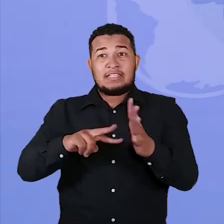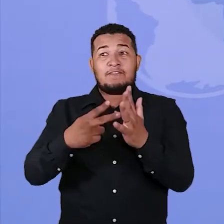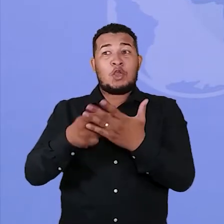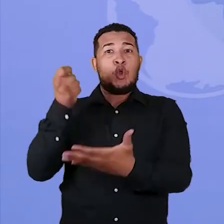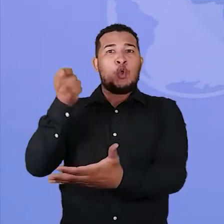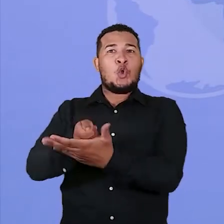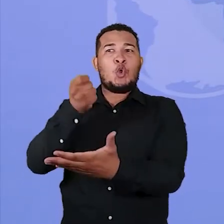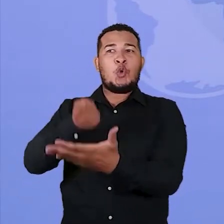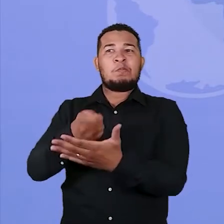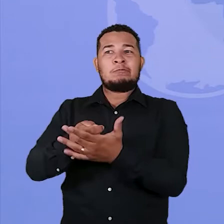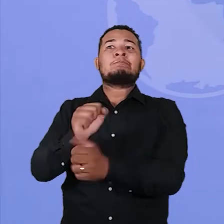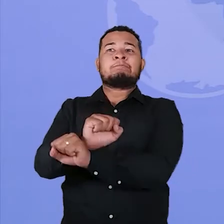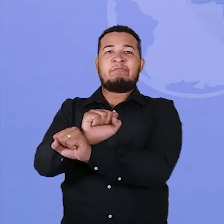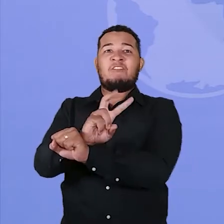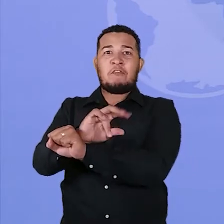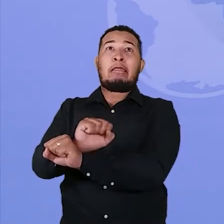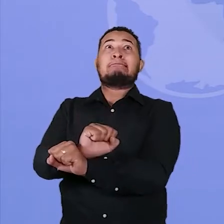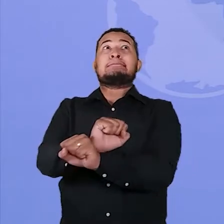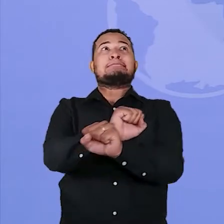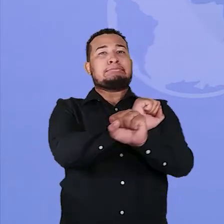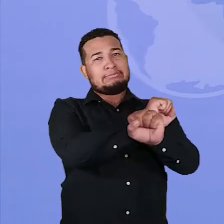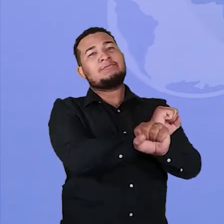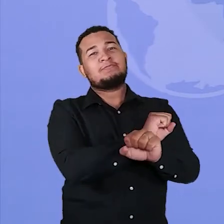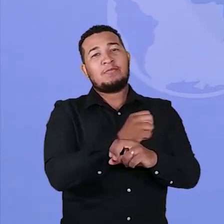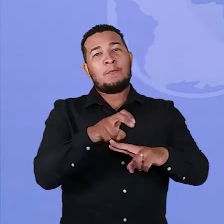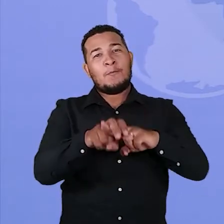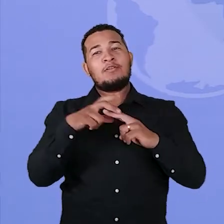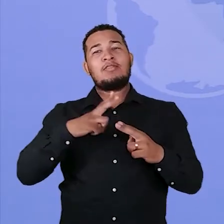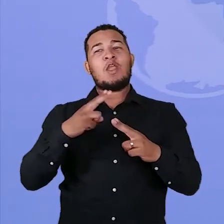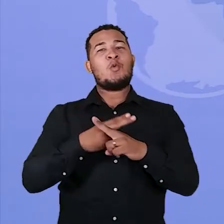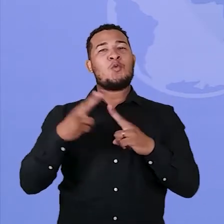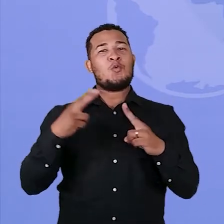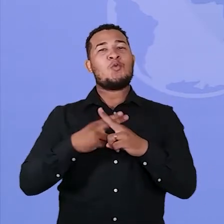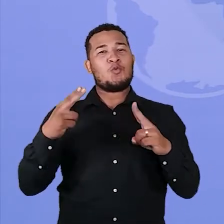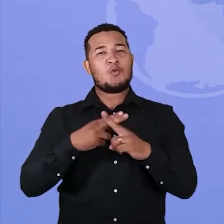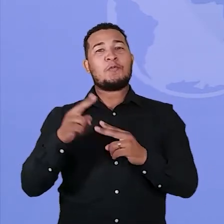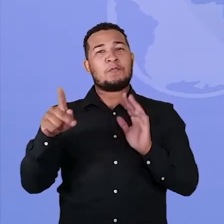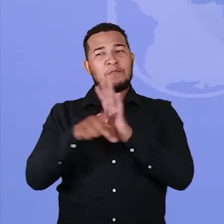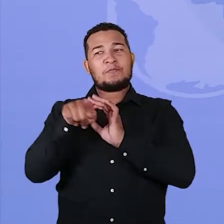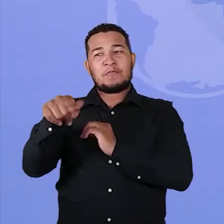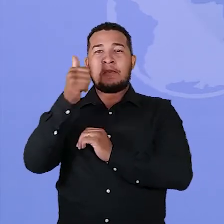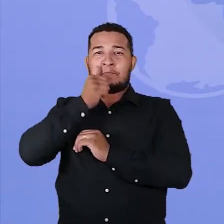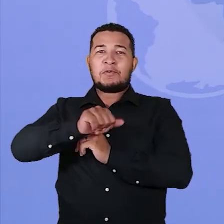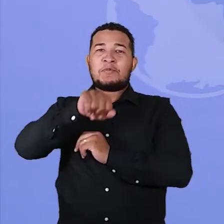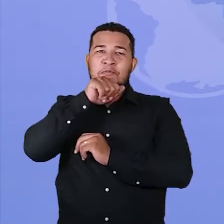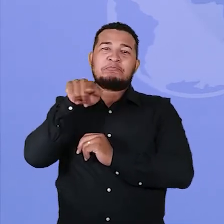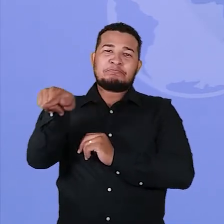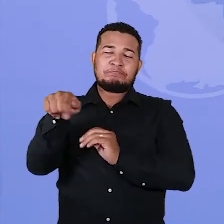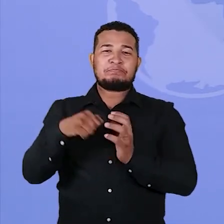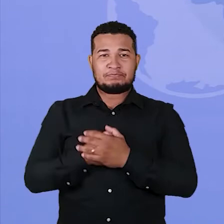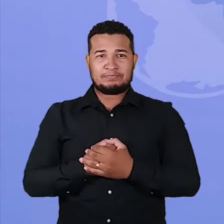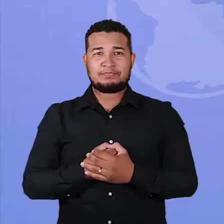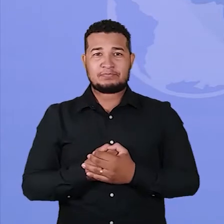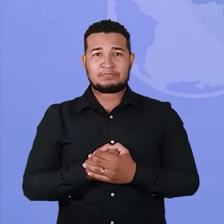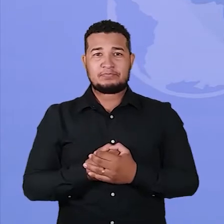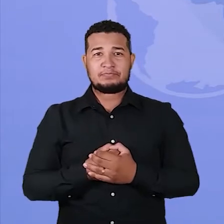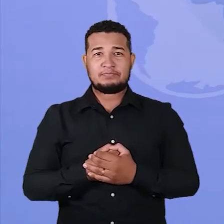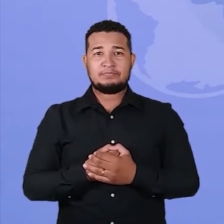que ele está indo à força. Então existe uma ironia na fala da mãe,